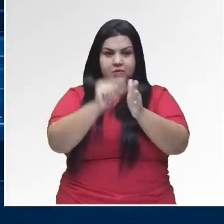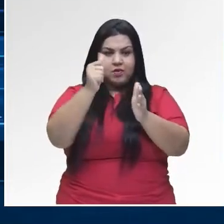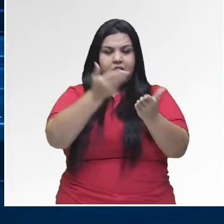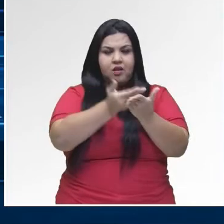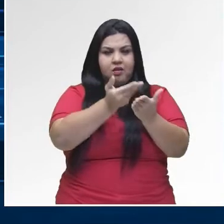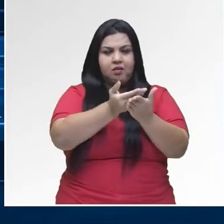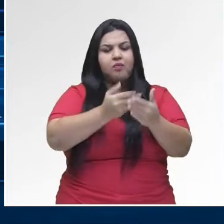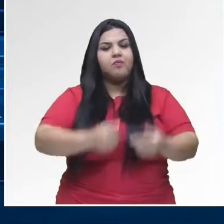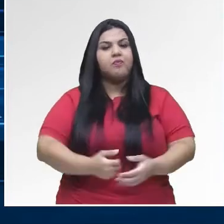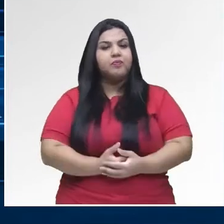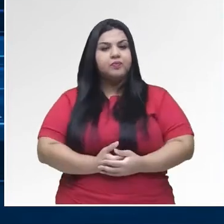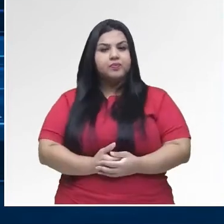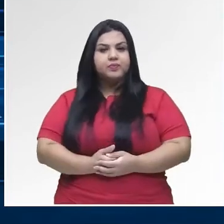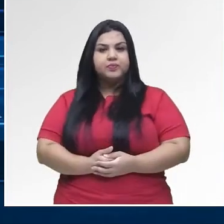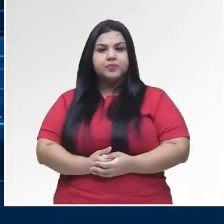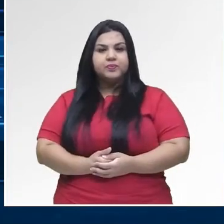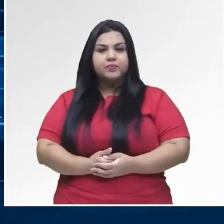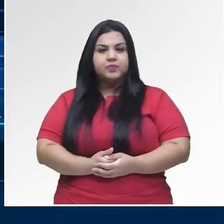aí.